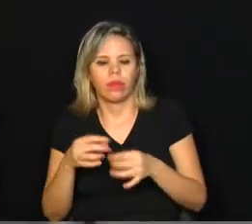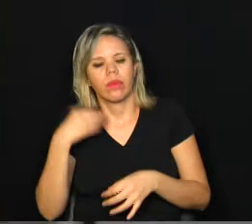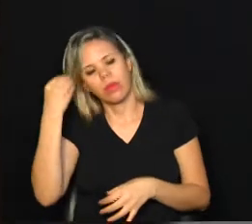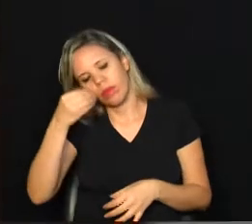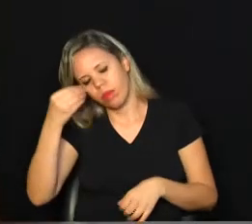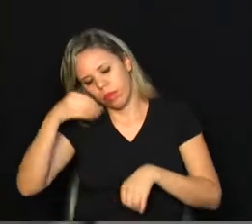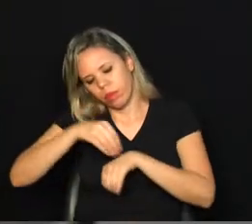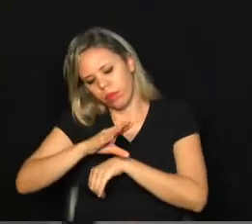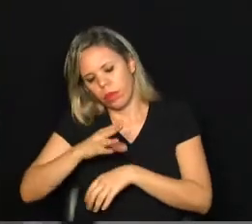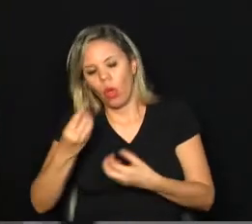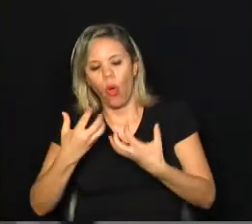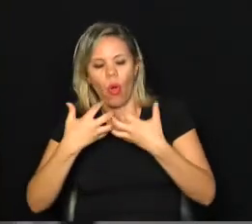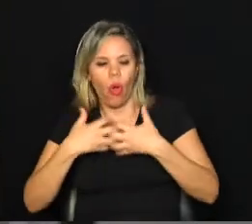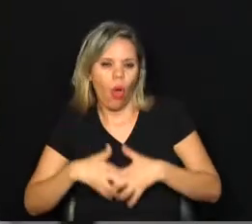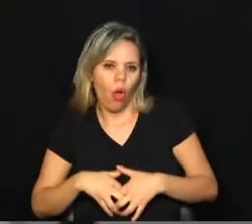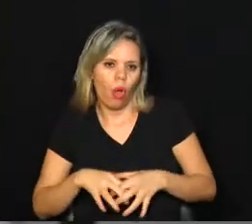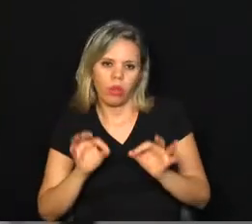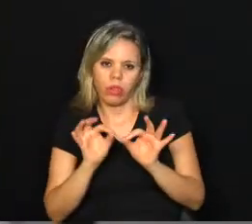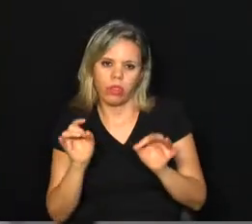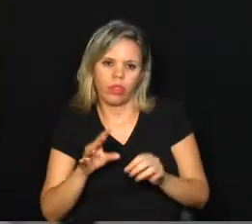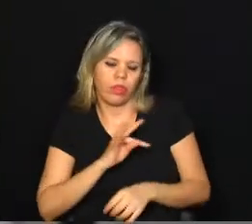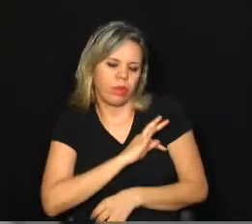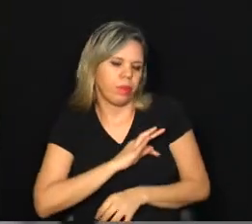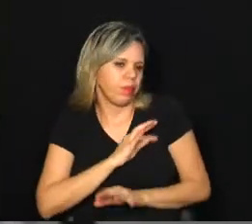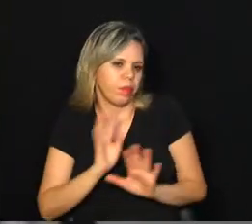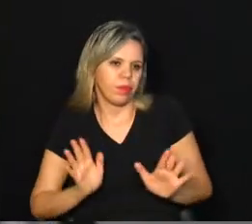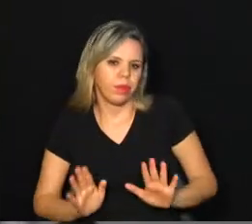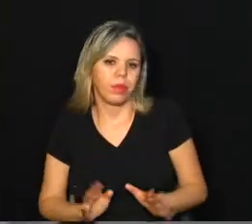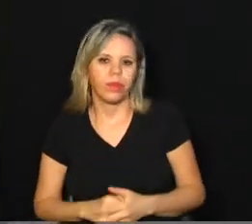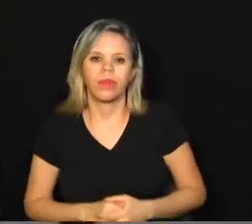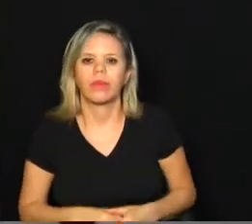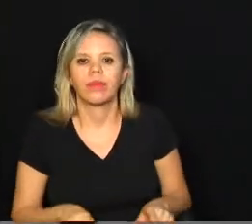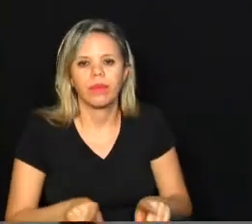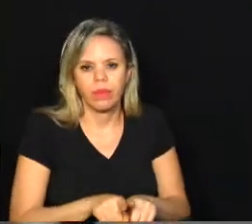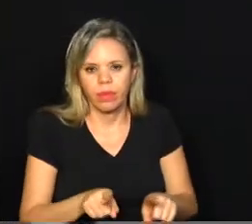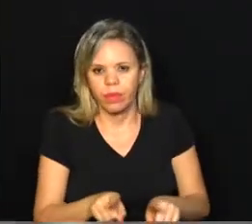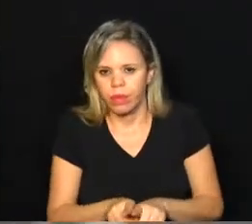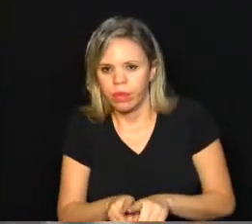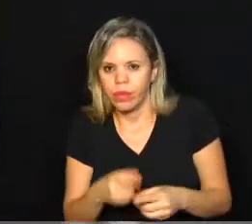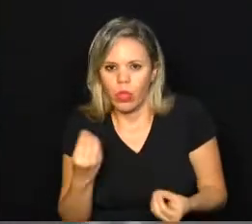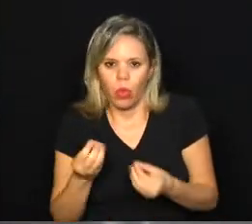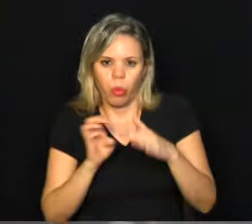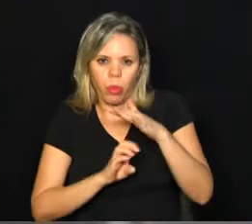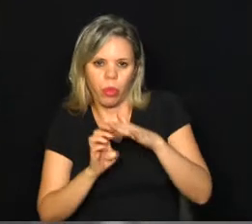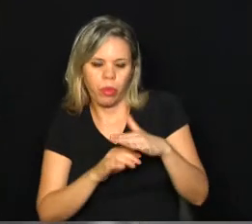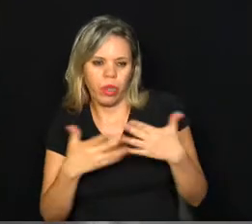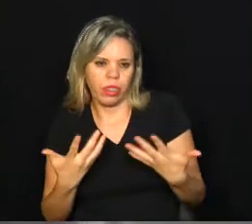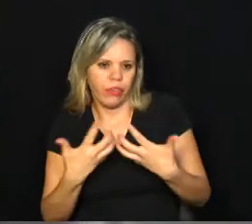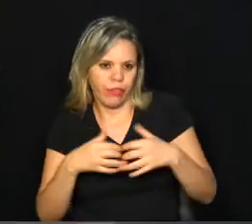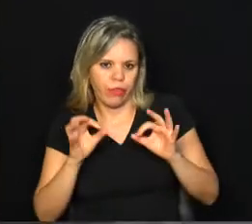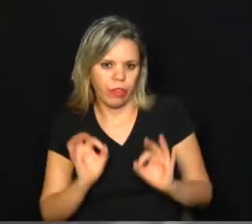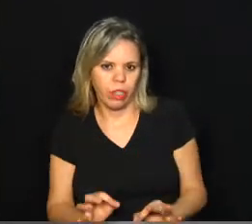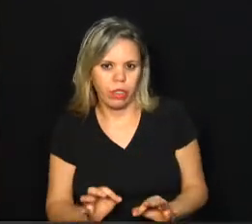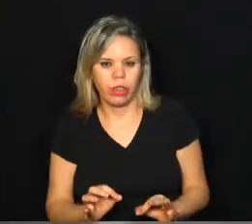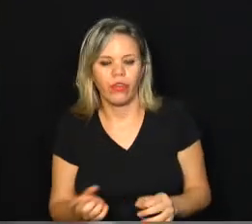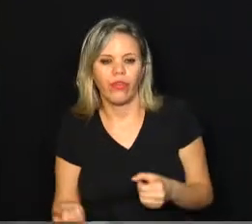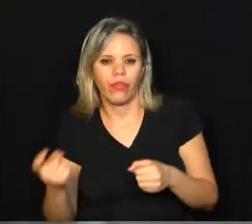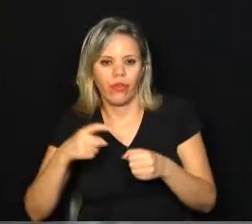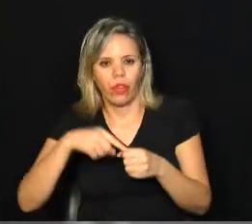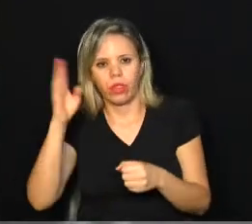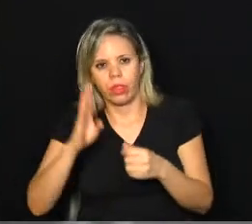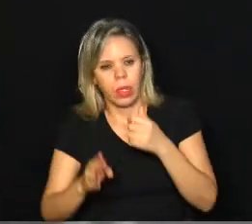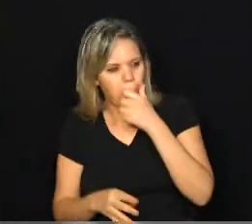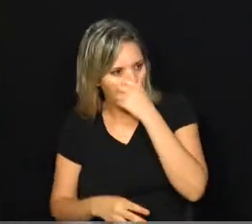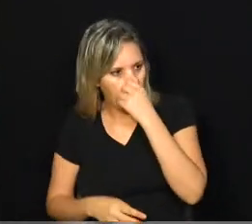parte de como funciona, não simplesmente a parte técnica, né, mas também a parte de como uma empresa dessas funciona. Eu acabei voltando para o Brasil